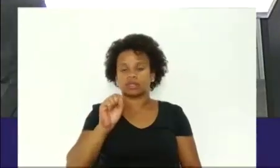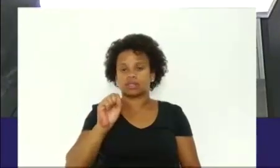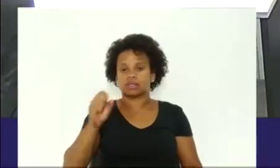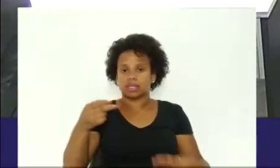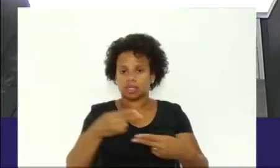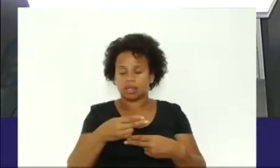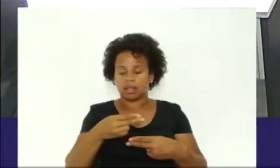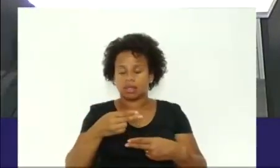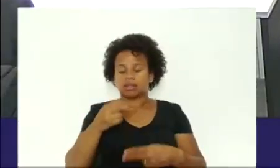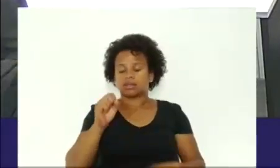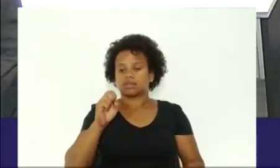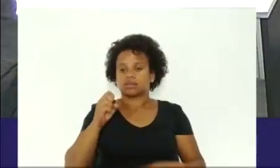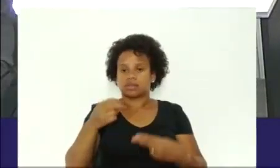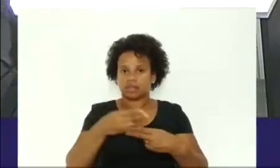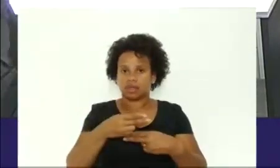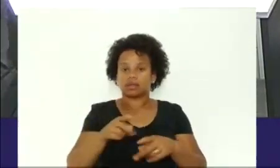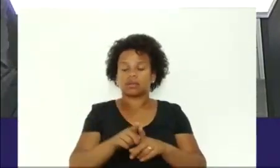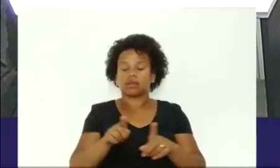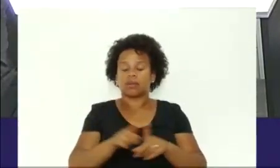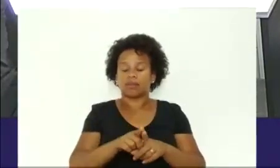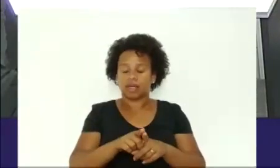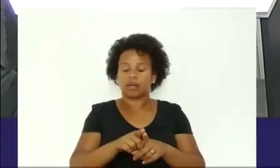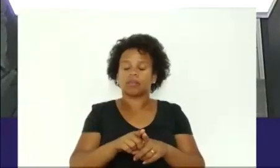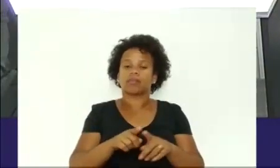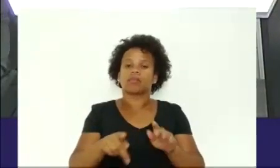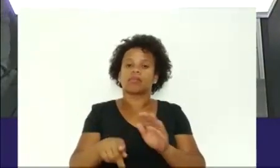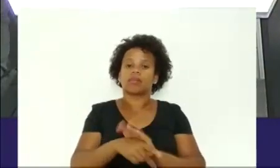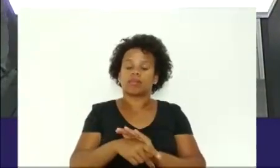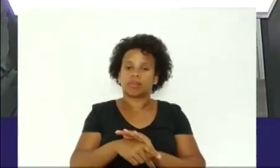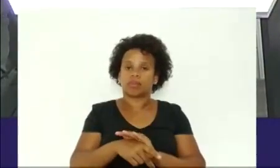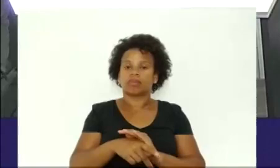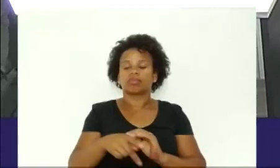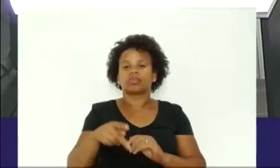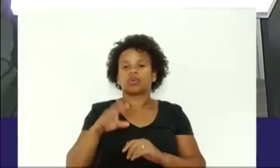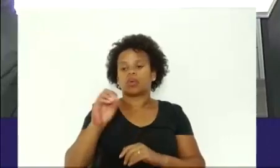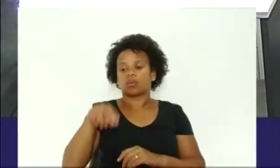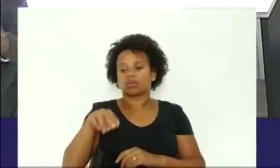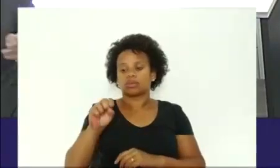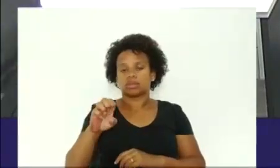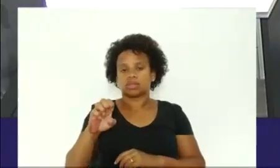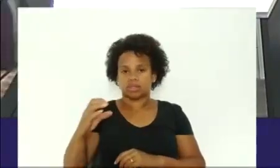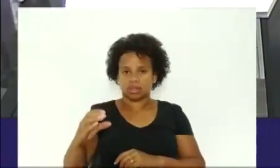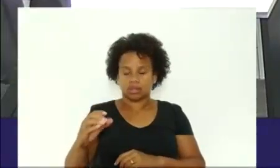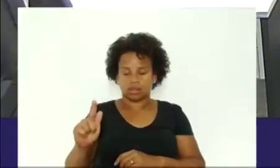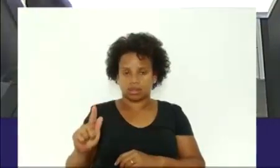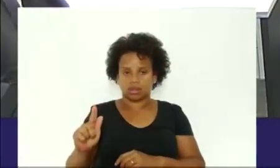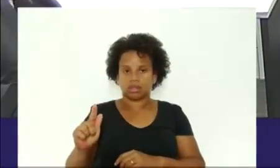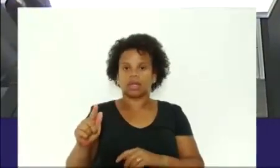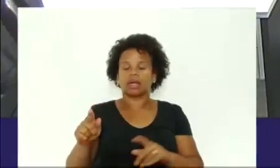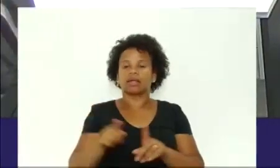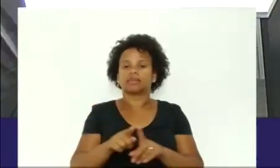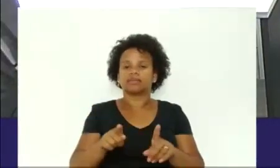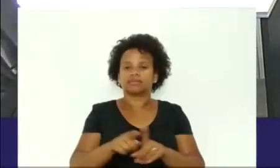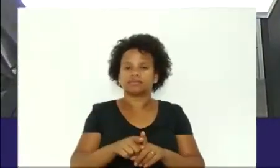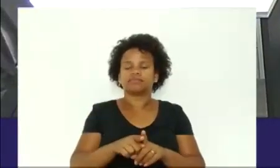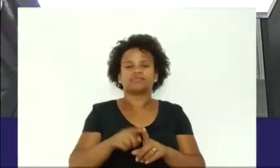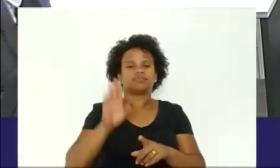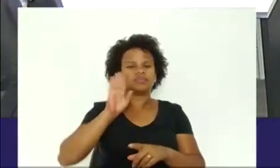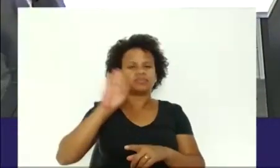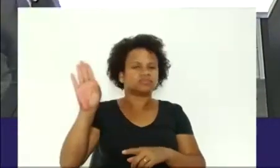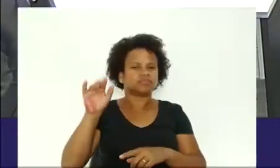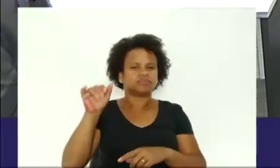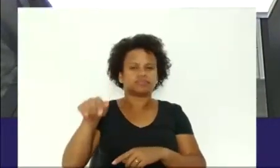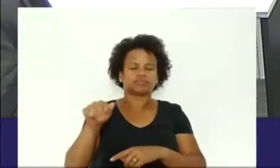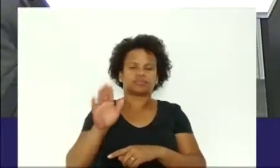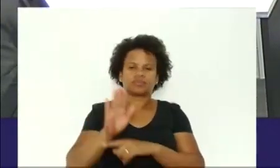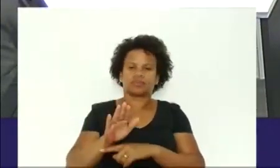de Segurança de Botucatu, o CONSEG. Seu objetivo maior é a qualificação da população botucatuense, pois empregos crescem